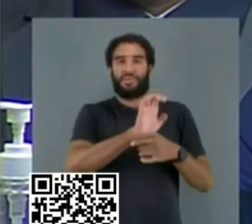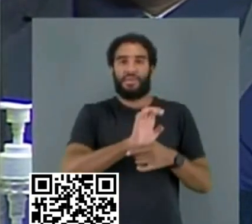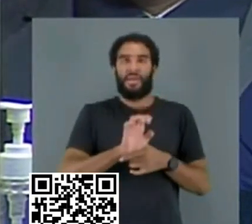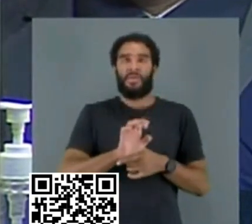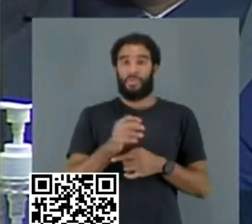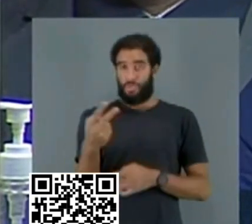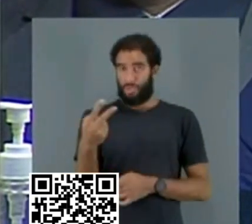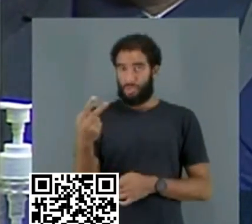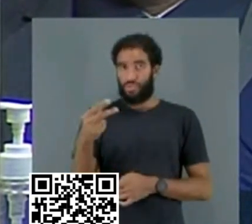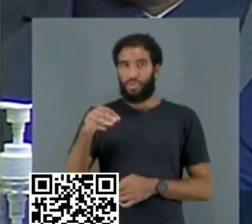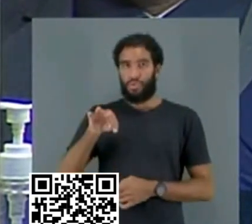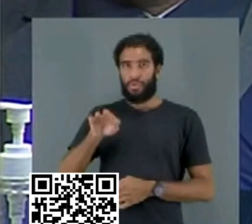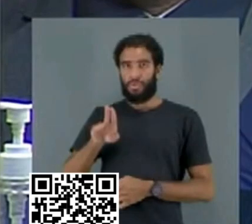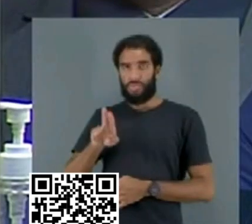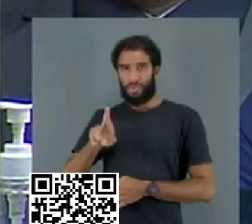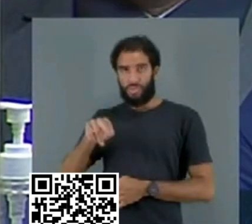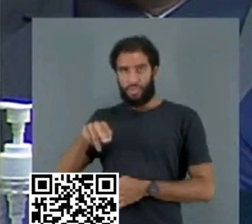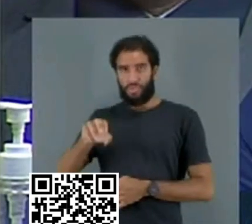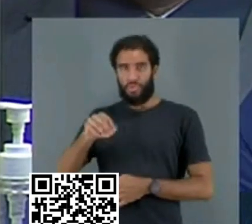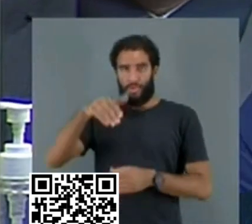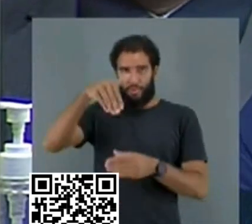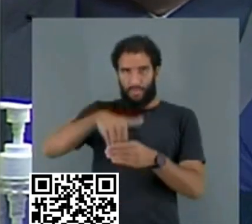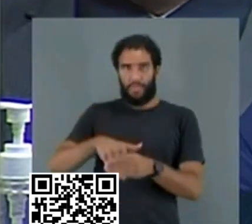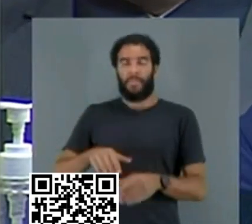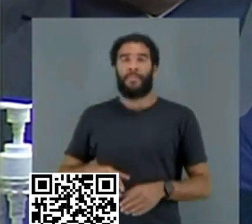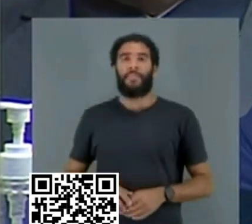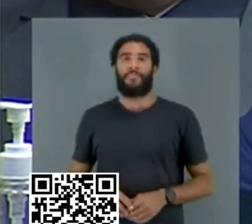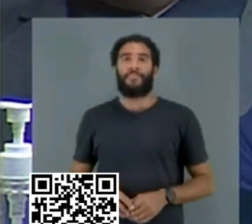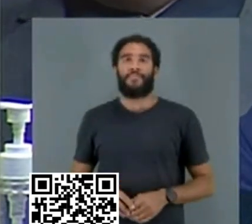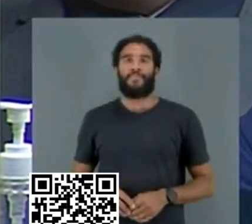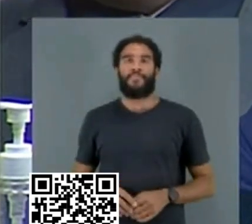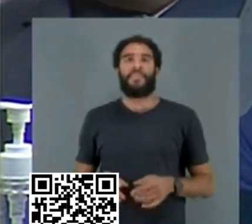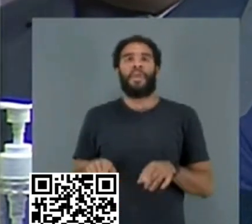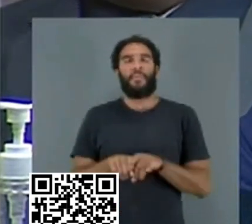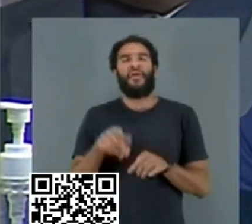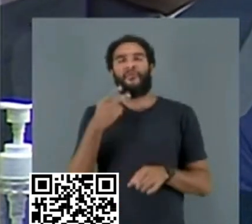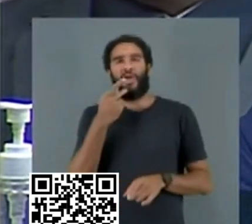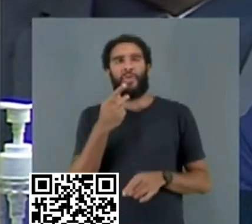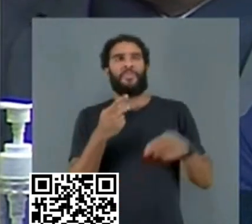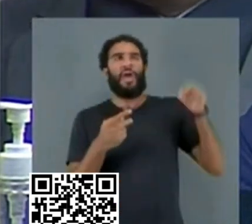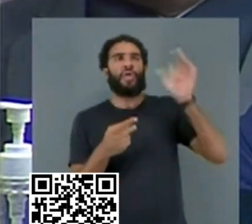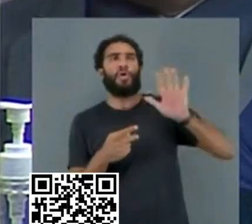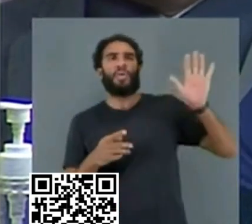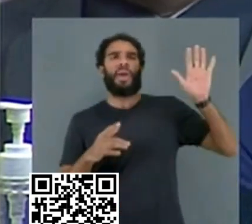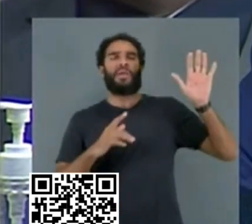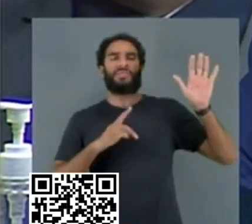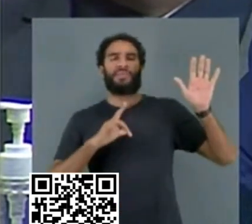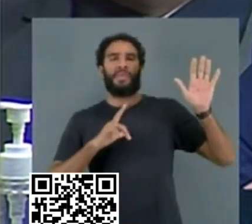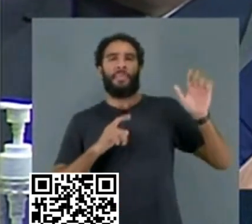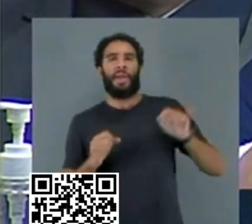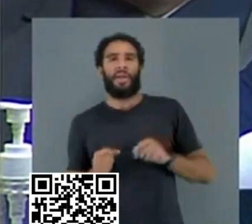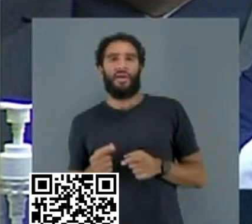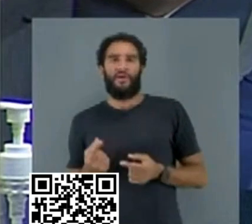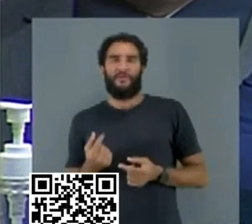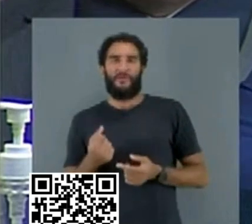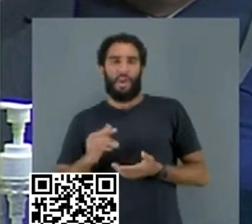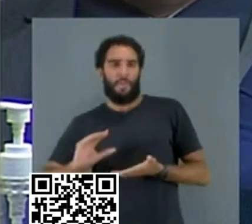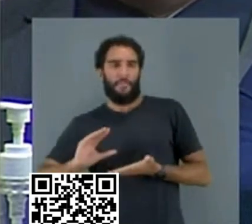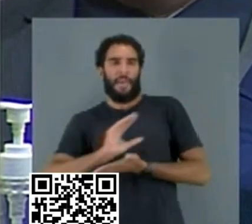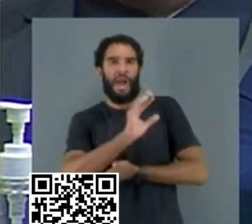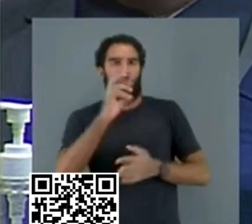turno. Falou-se também que se encaminhou ao Nordeste brasileiro a maior quantidade de recursos para a